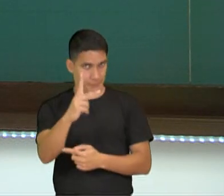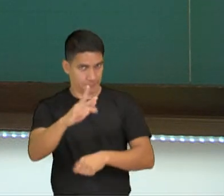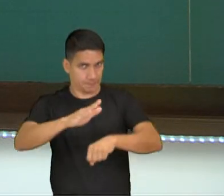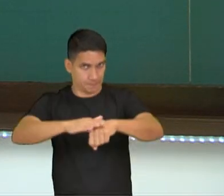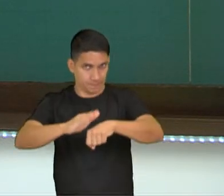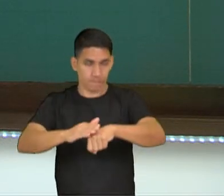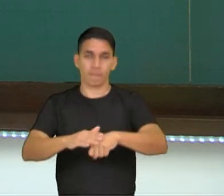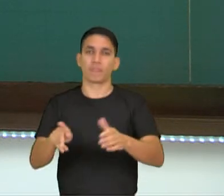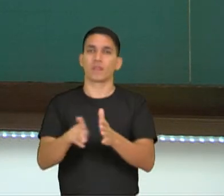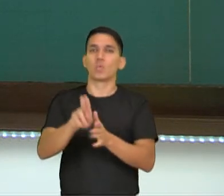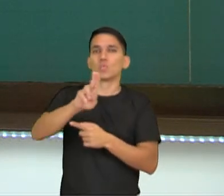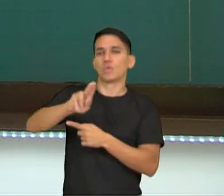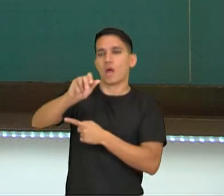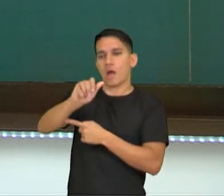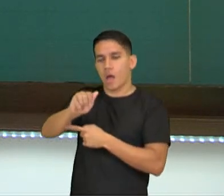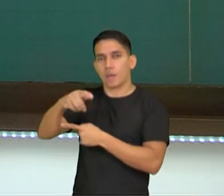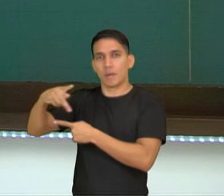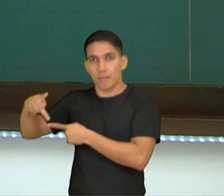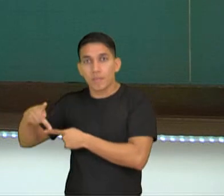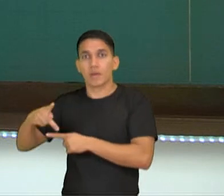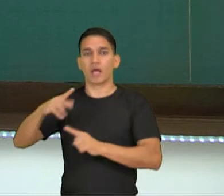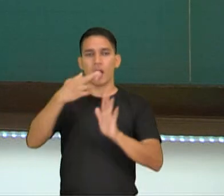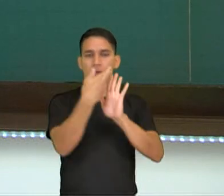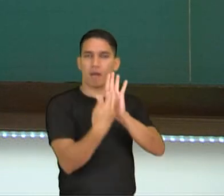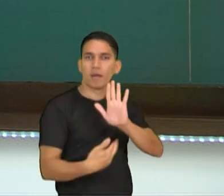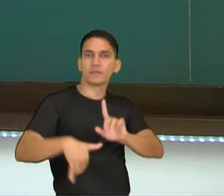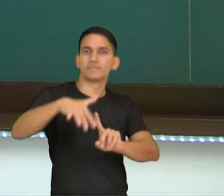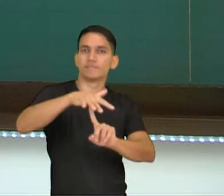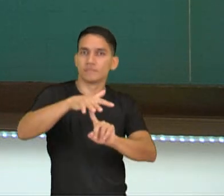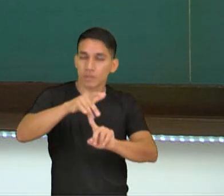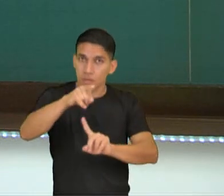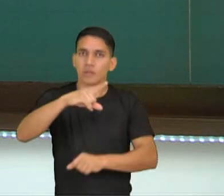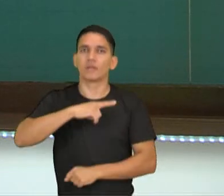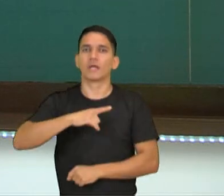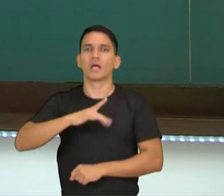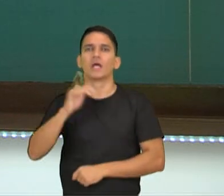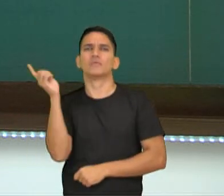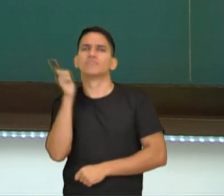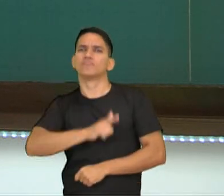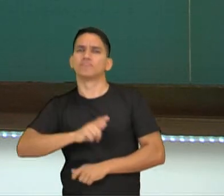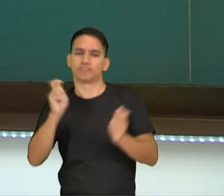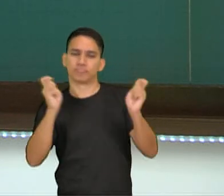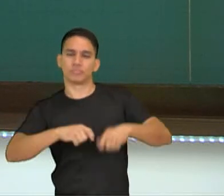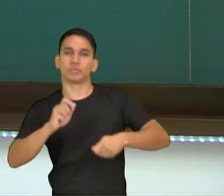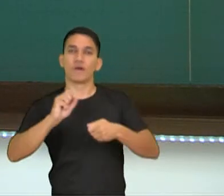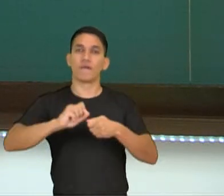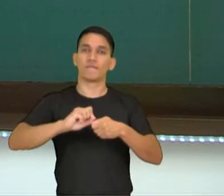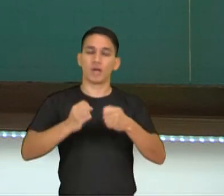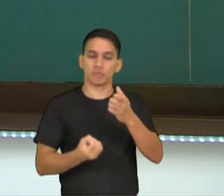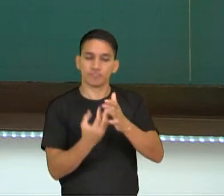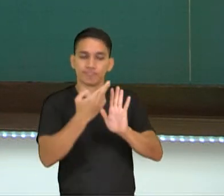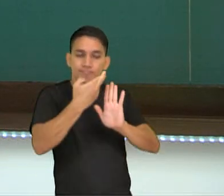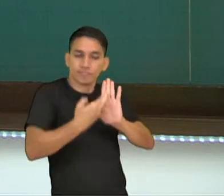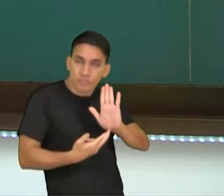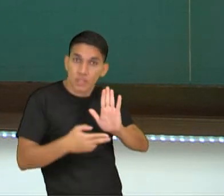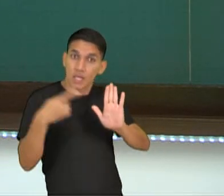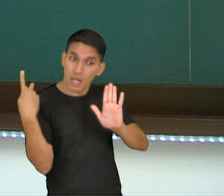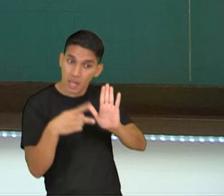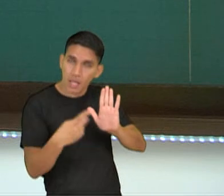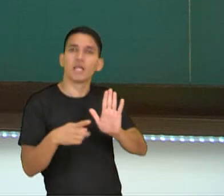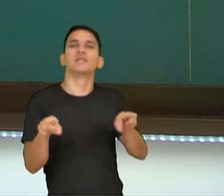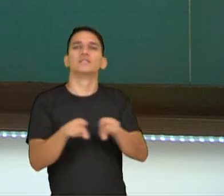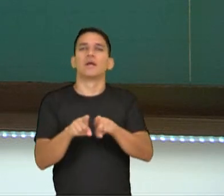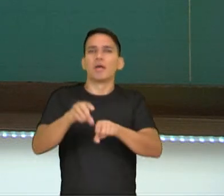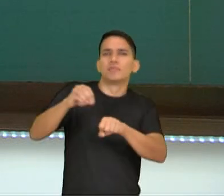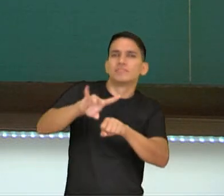no aplicativo Redação Paraná, e aí vocês vão ter a possibilidade de produzir textos. O aplicativo, inclusive, dá o feedback